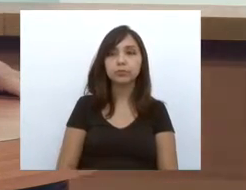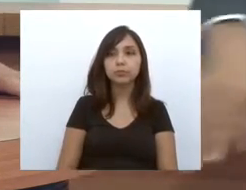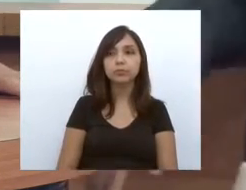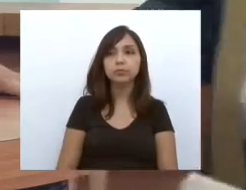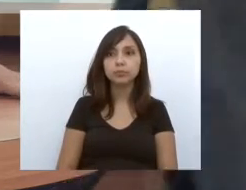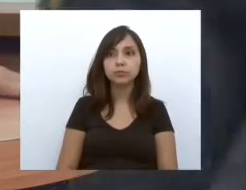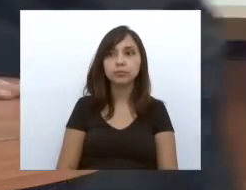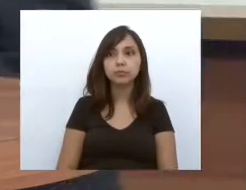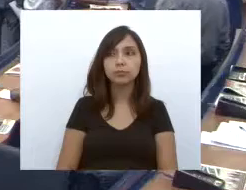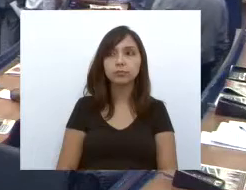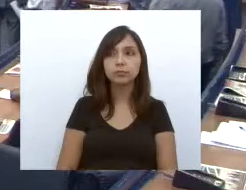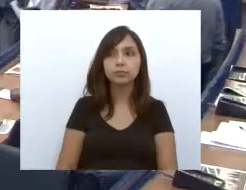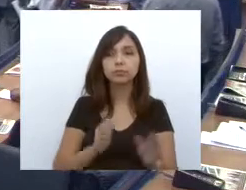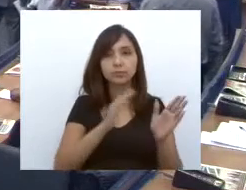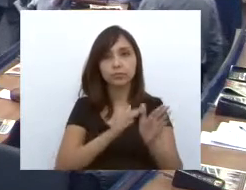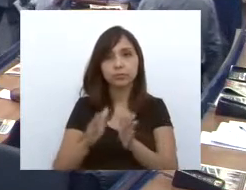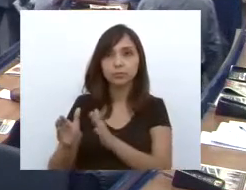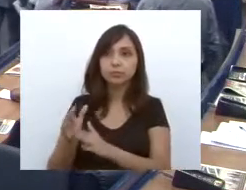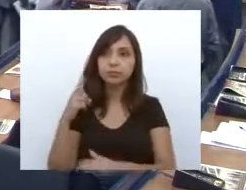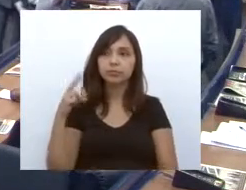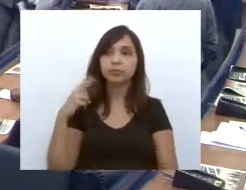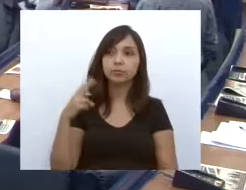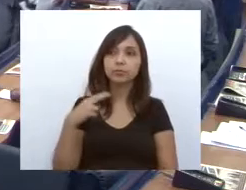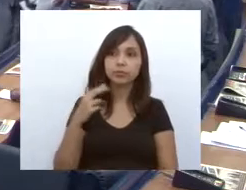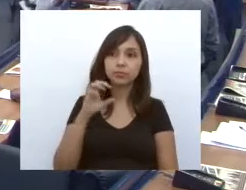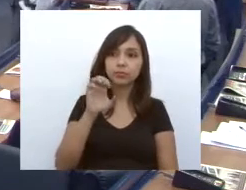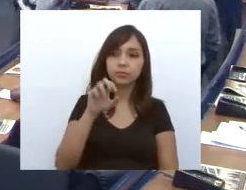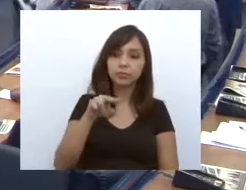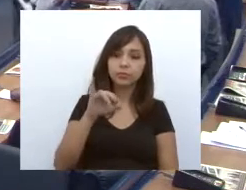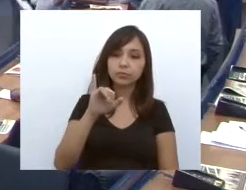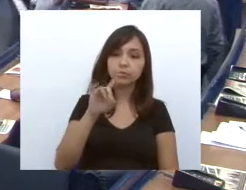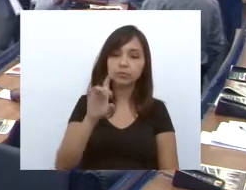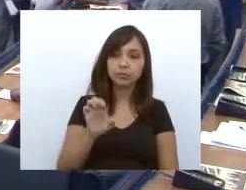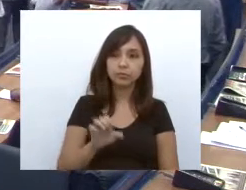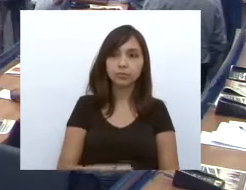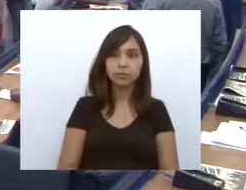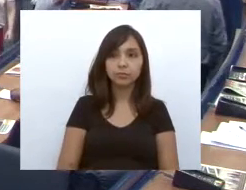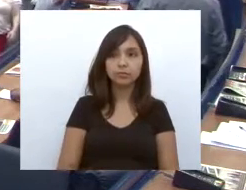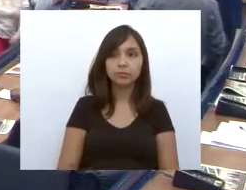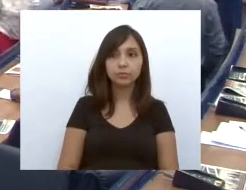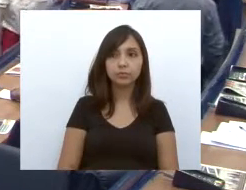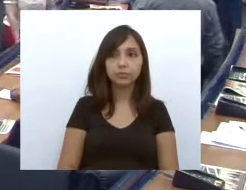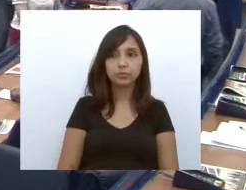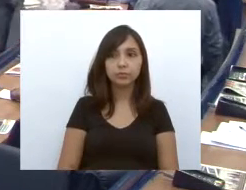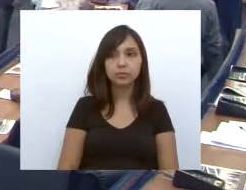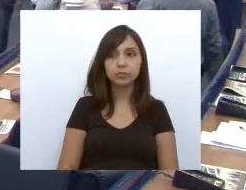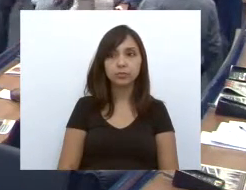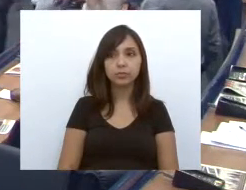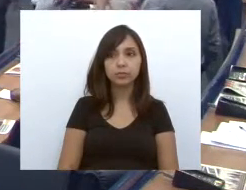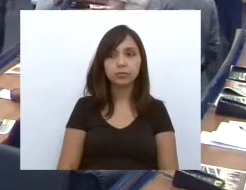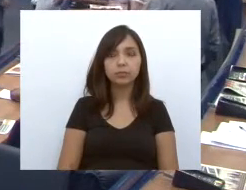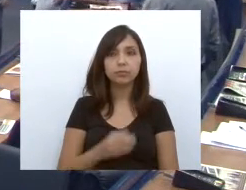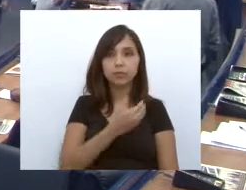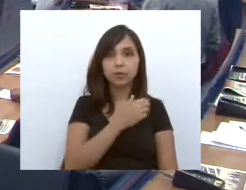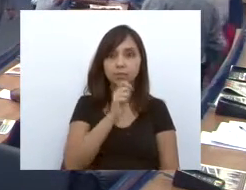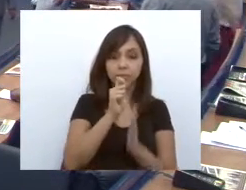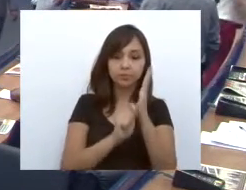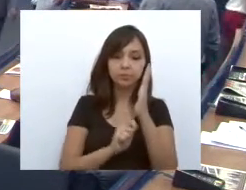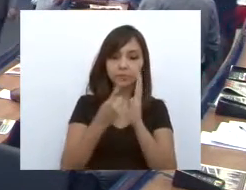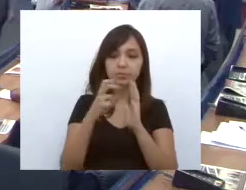professores. Pela ordem. Pela ordem, vereadora Inês. Pelo artigo 151. Pelo artigo 151, vereadora.